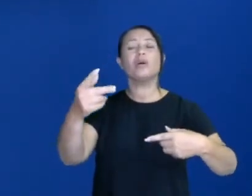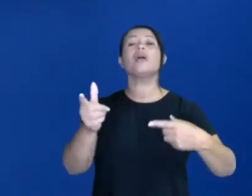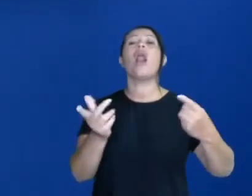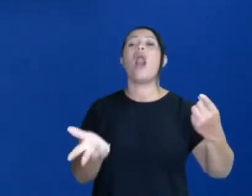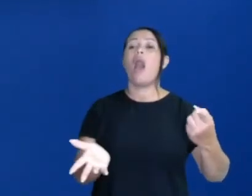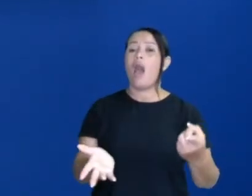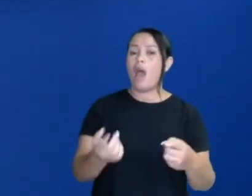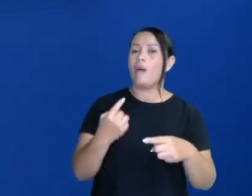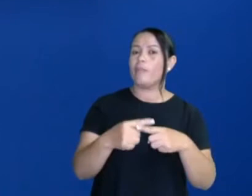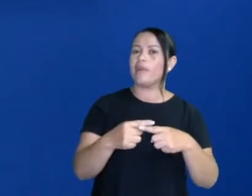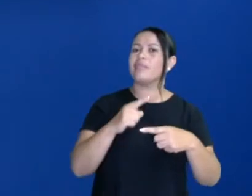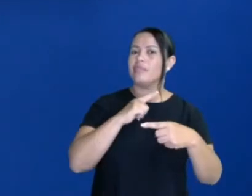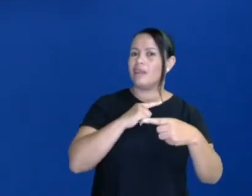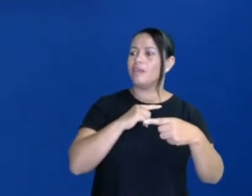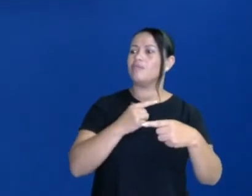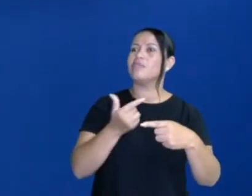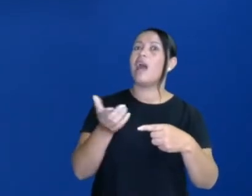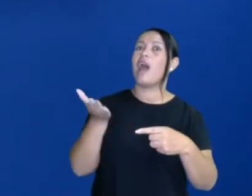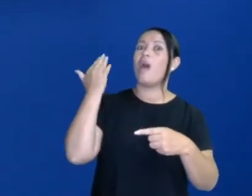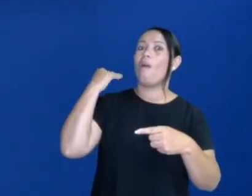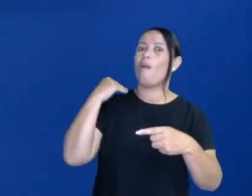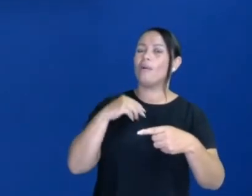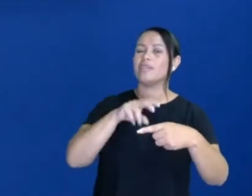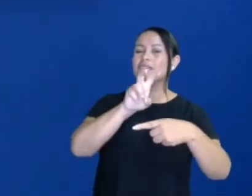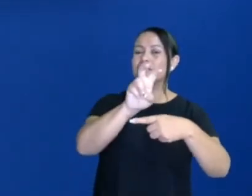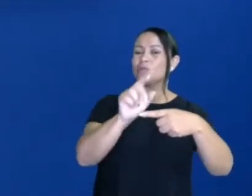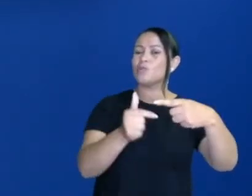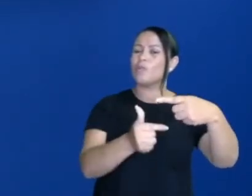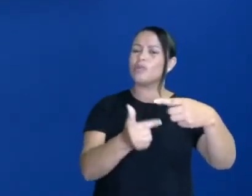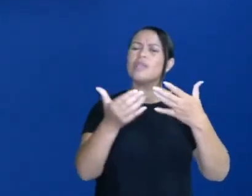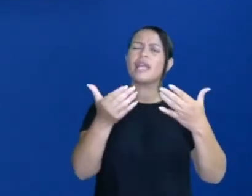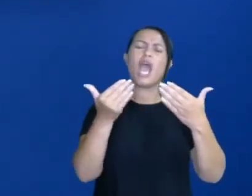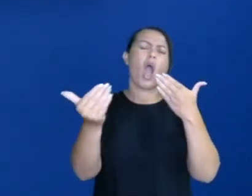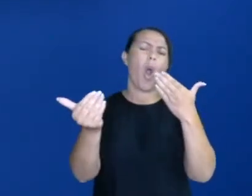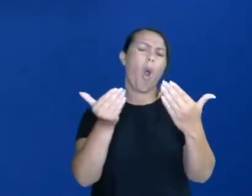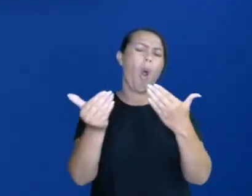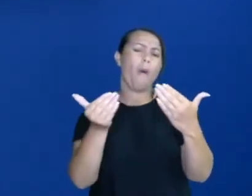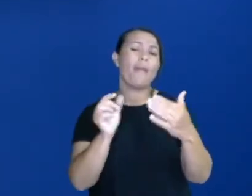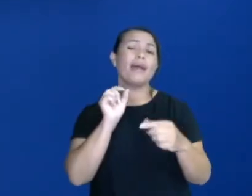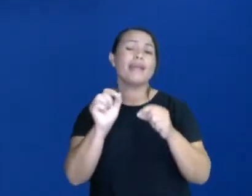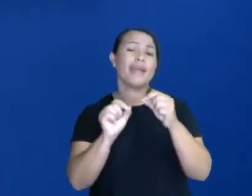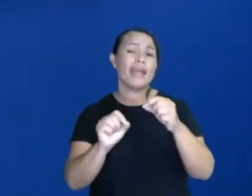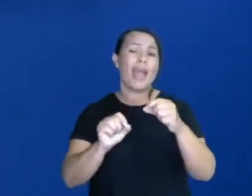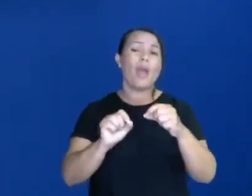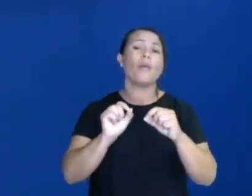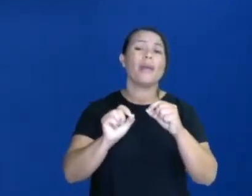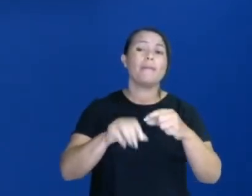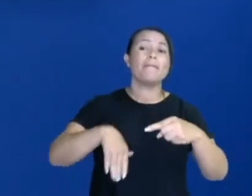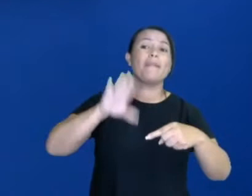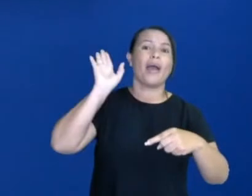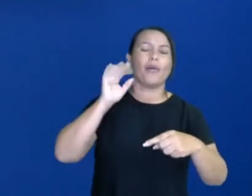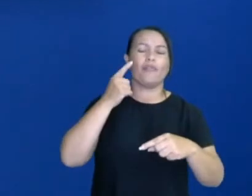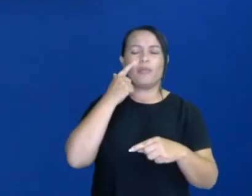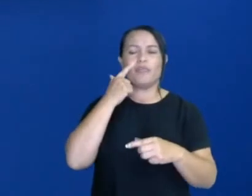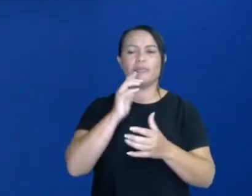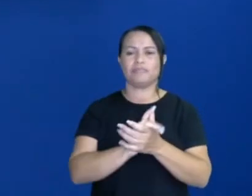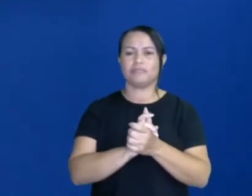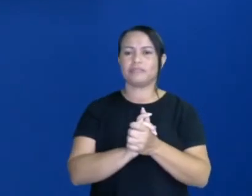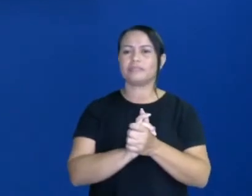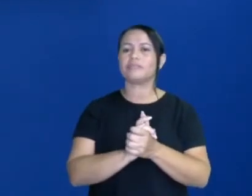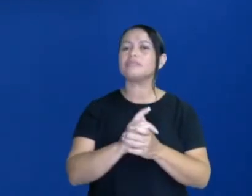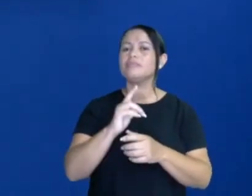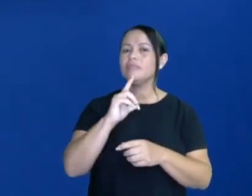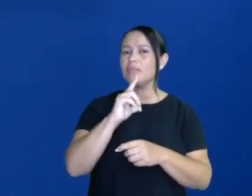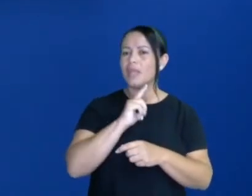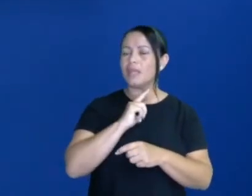veio de 5 sobre 2, da minha outra fração, que ele quer que compare, ele quer saber quem é maior, tá certo? Ó, então aqui eu vou